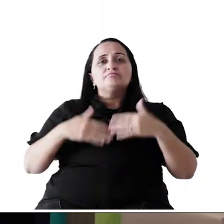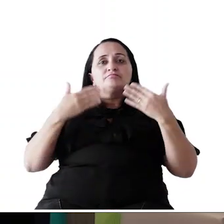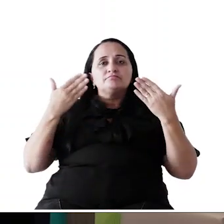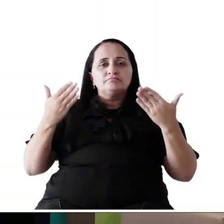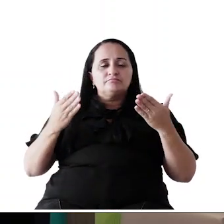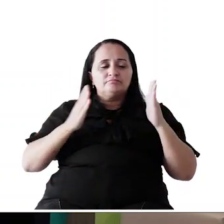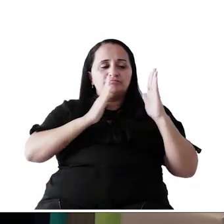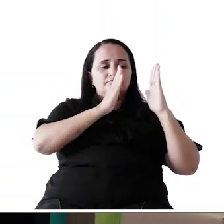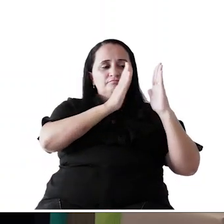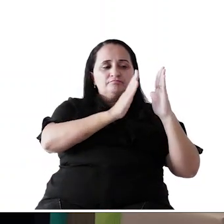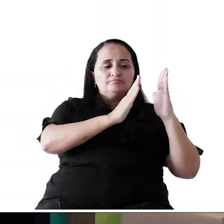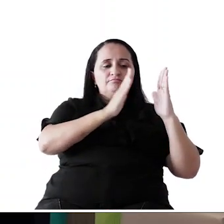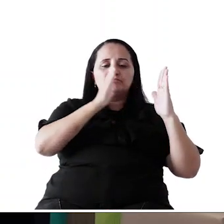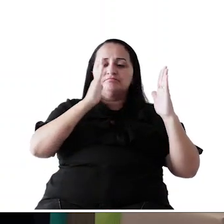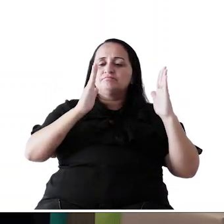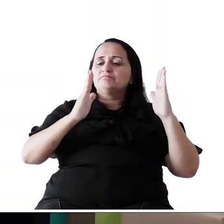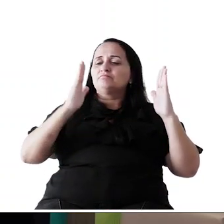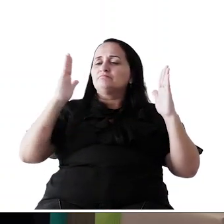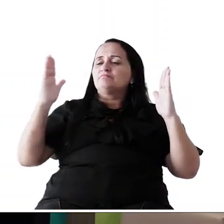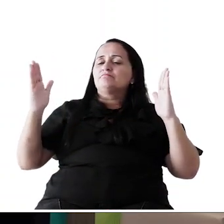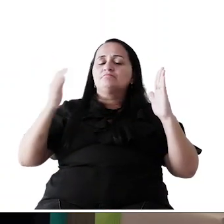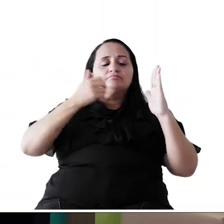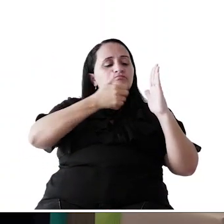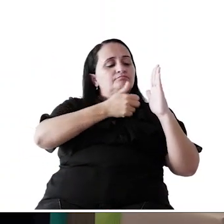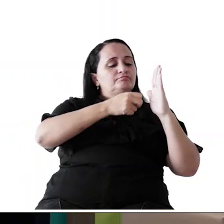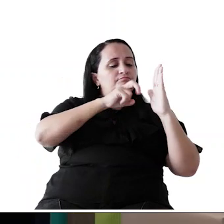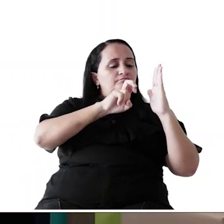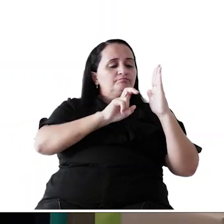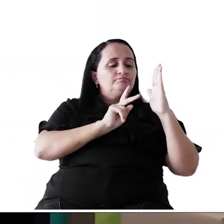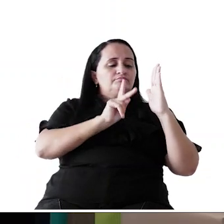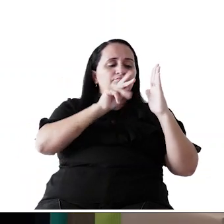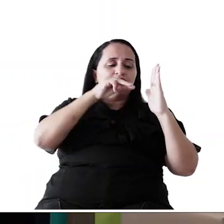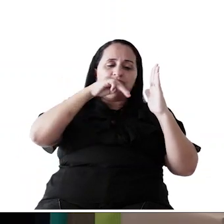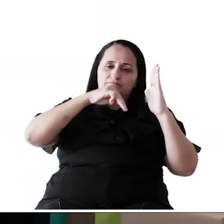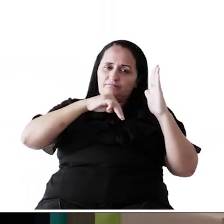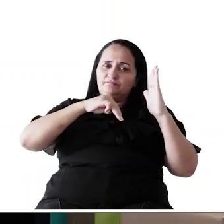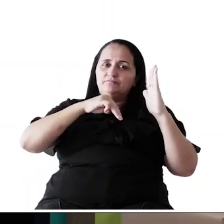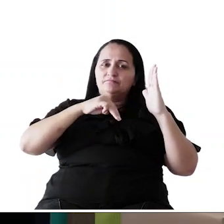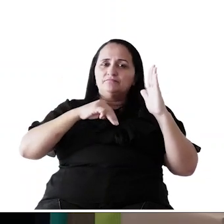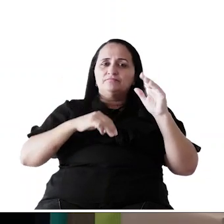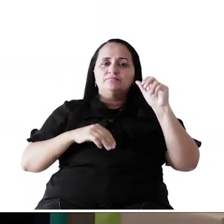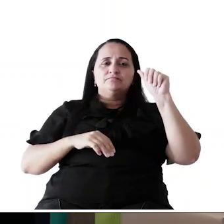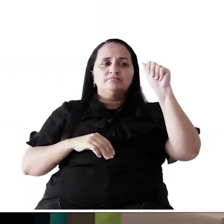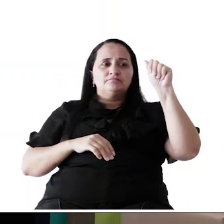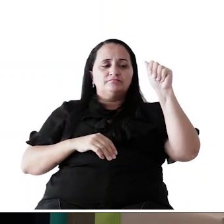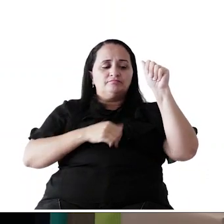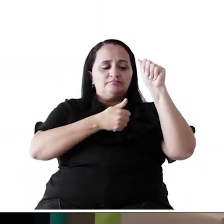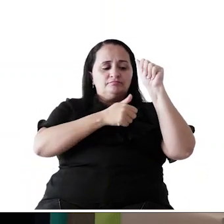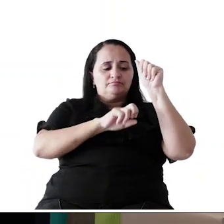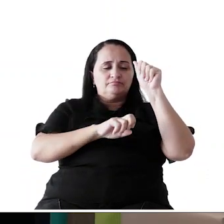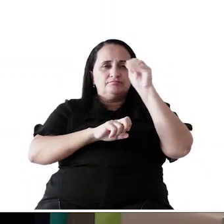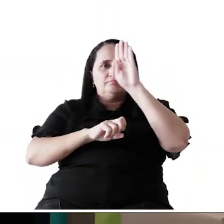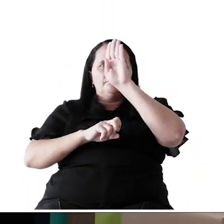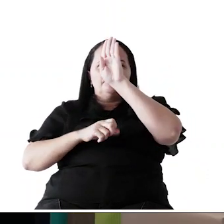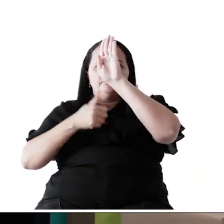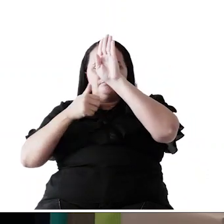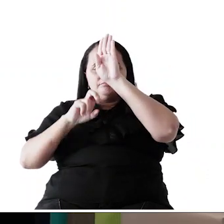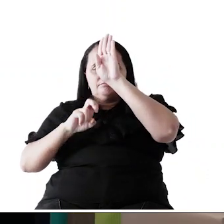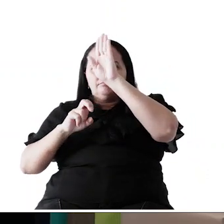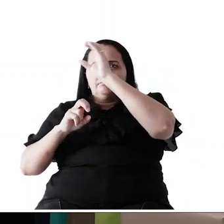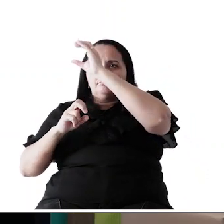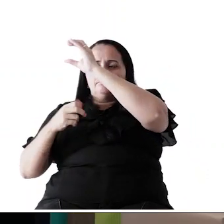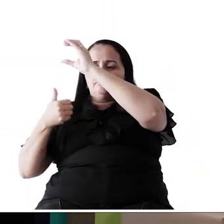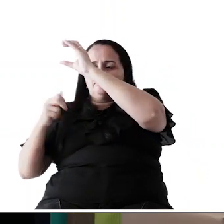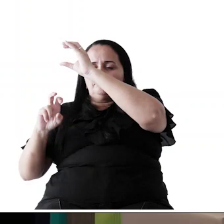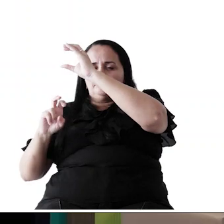cada pedaço corresponde a 15 quilômetros. Então, A é igual a 15, B é igual a 15 e